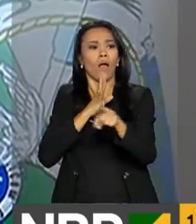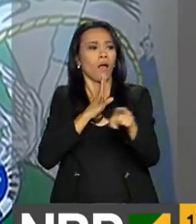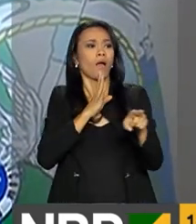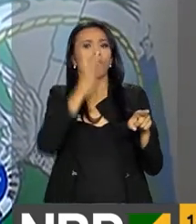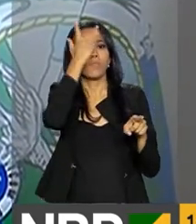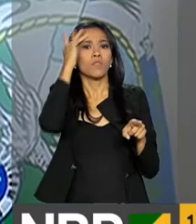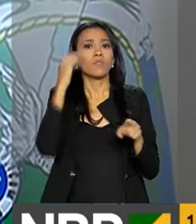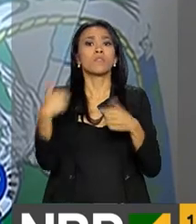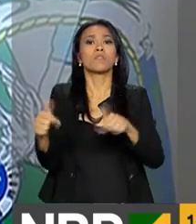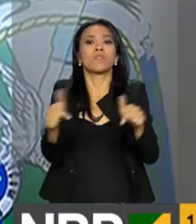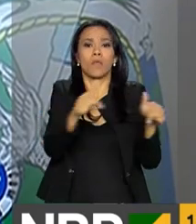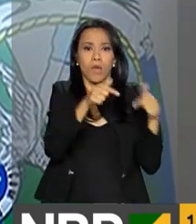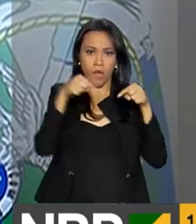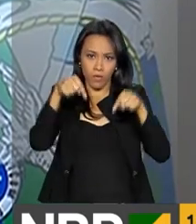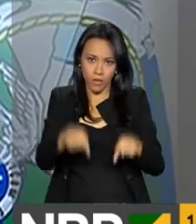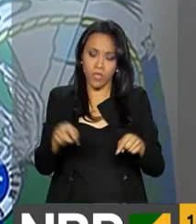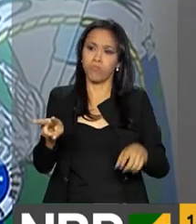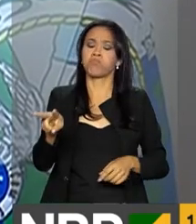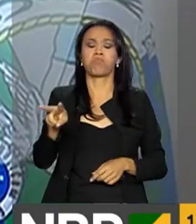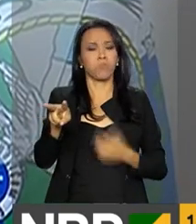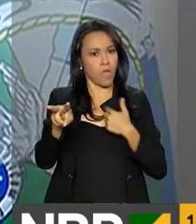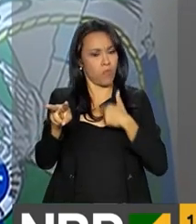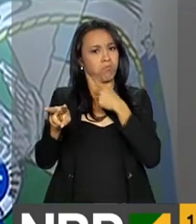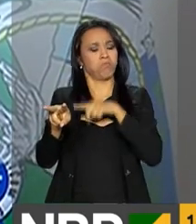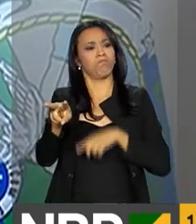desse hospital, o grande entusiasmo